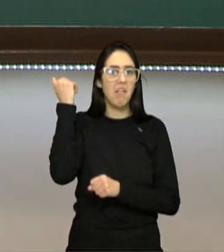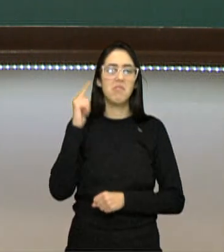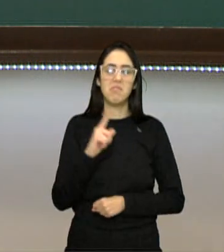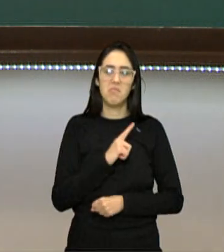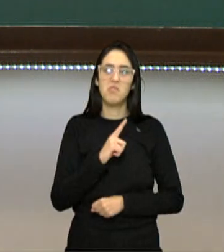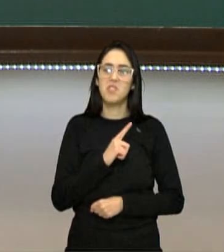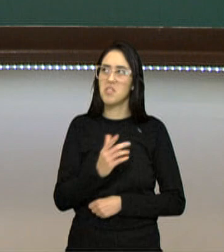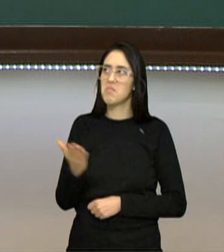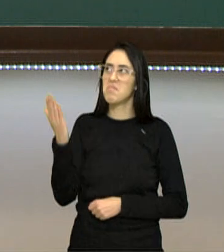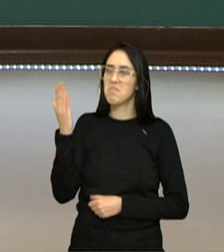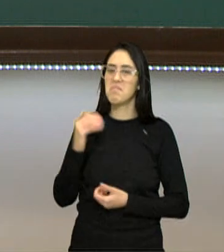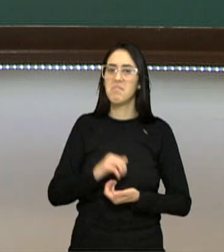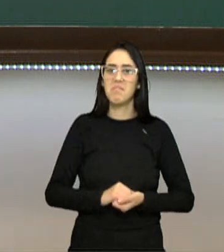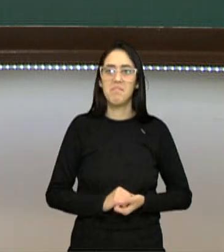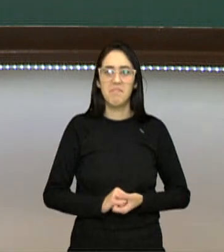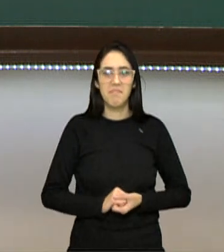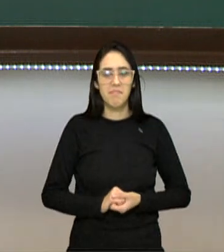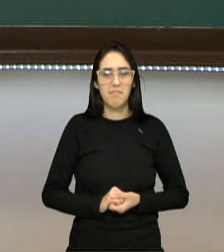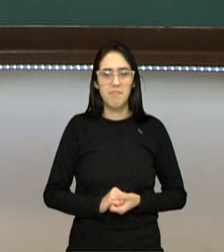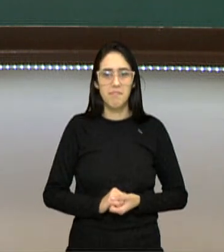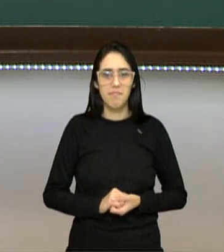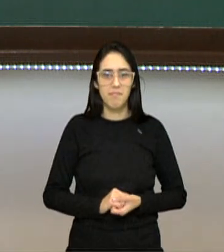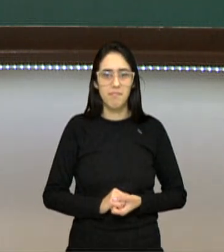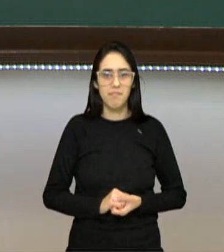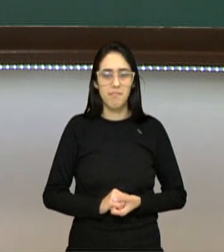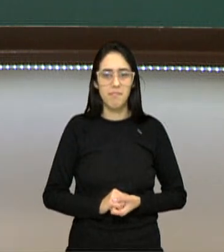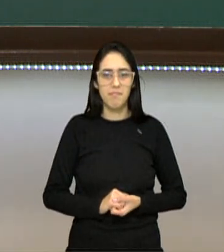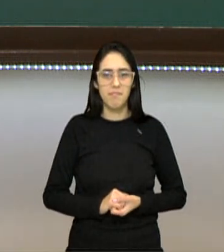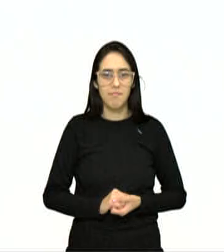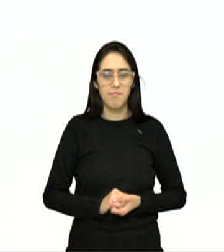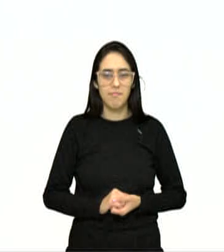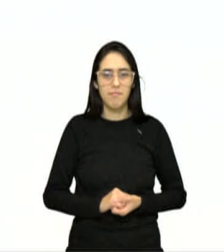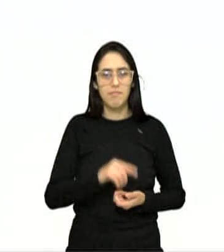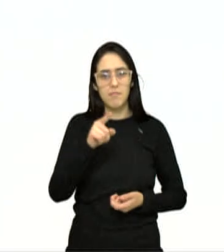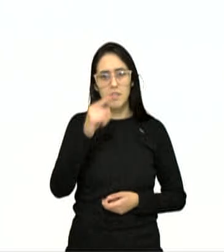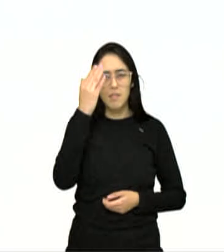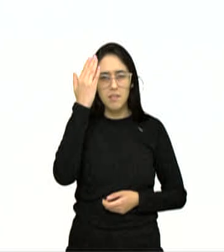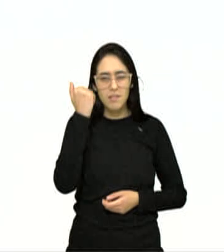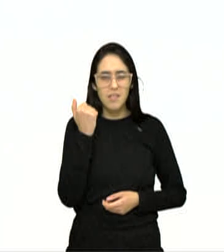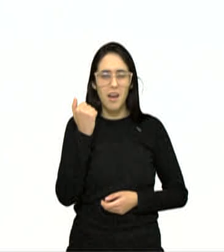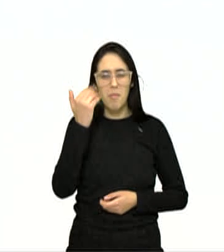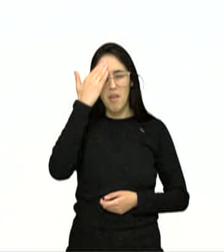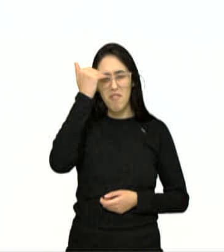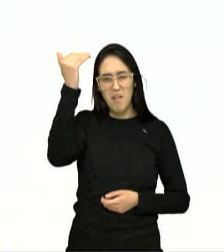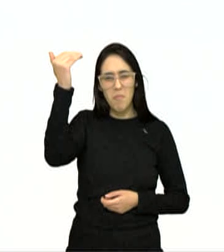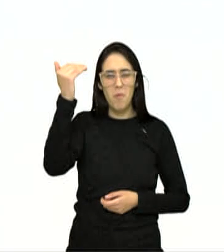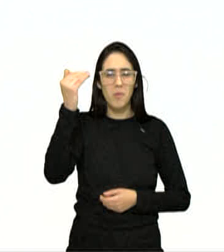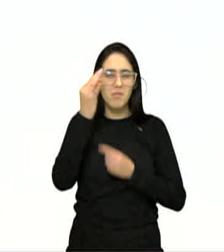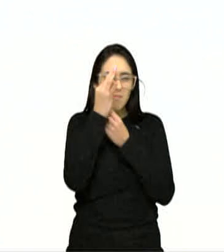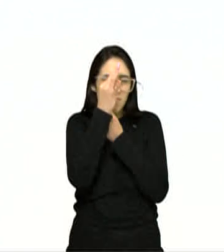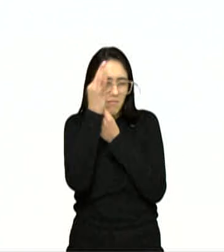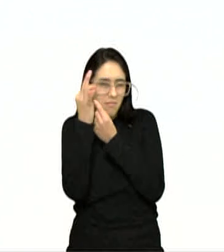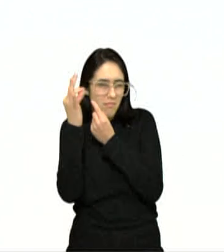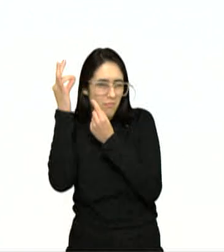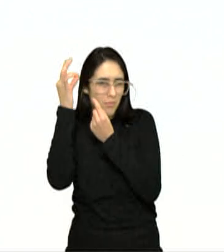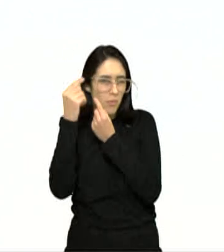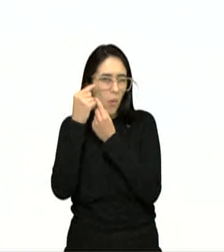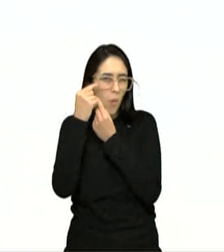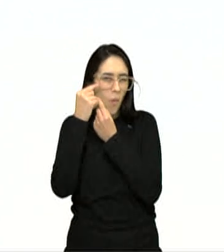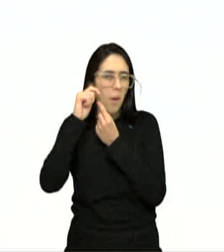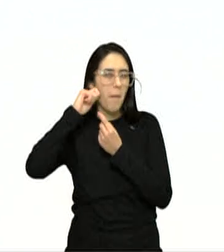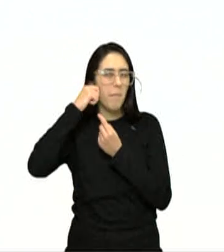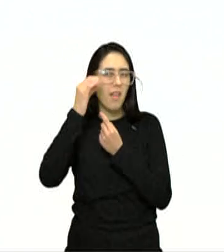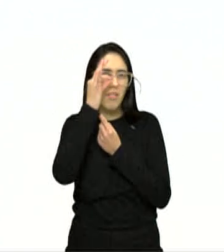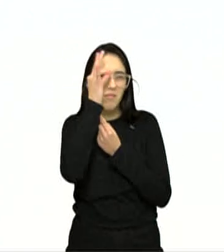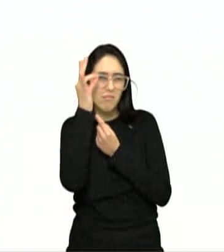costumes daquele povo. Sabe o famoso delineado gatinho?